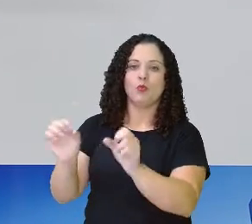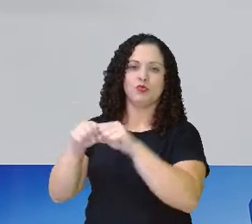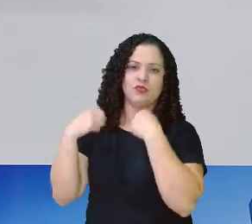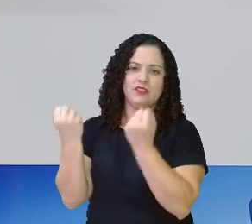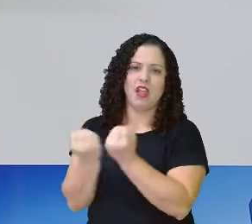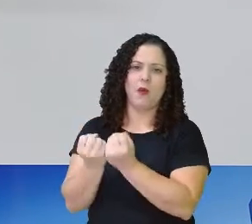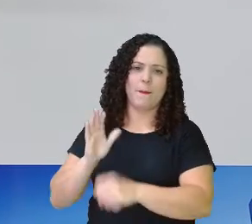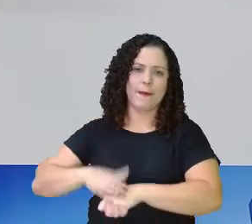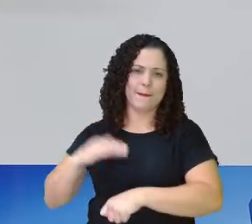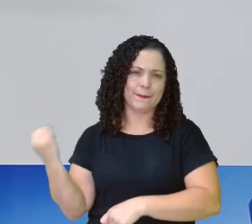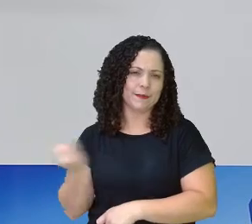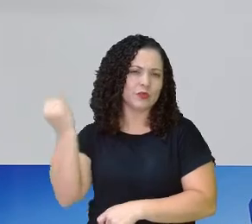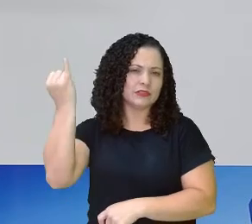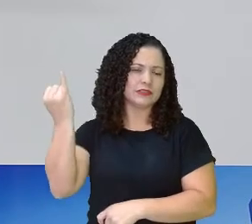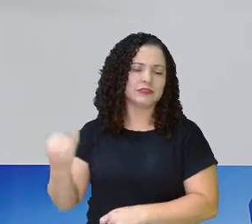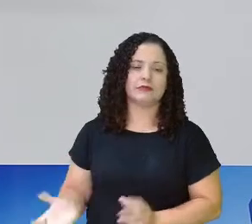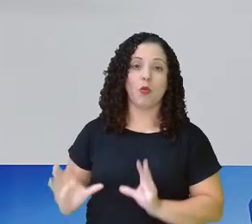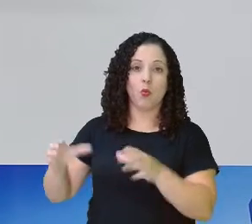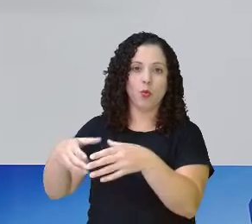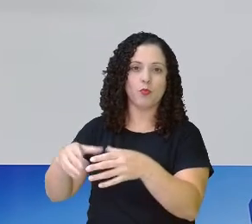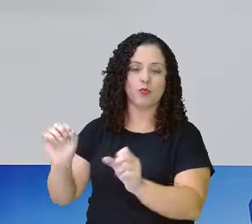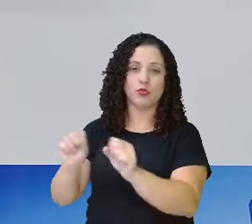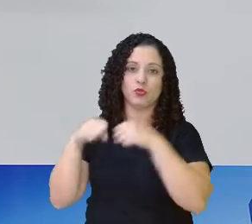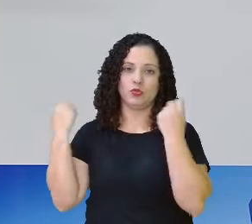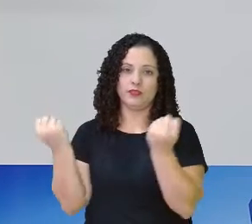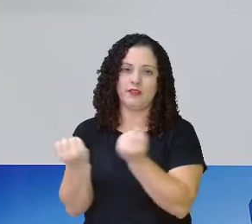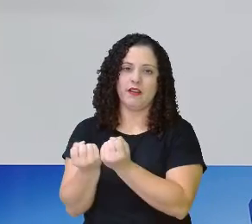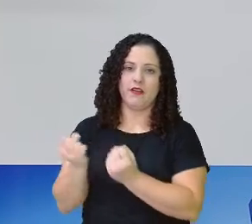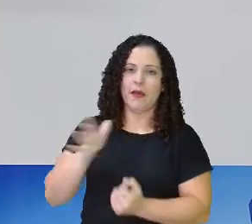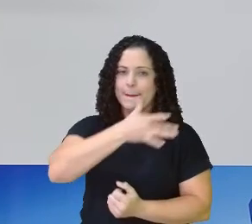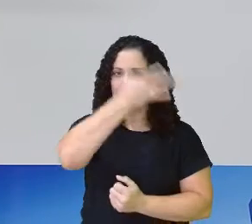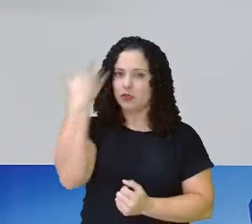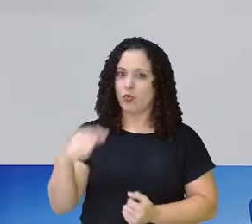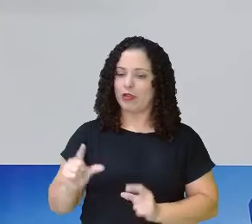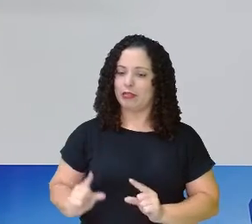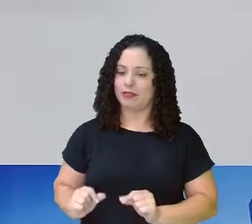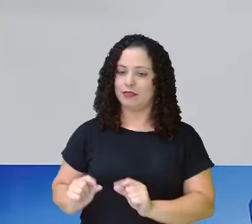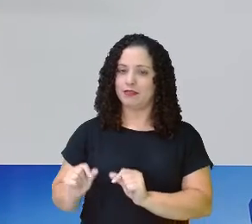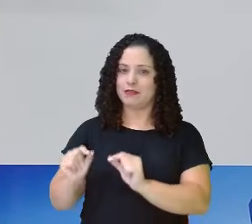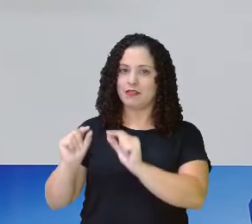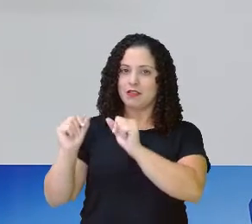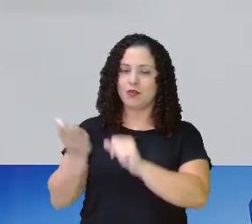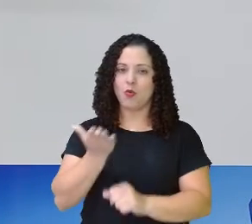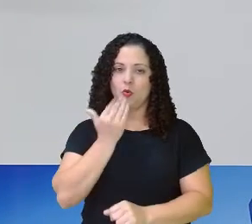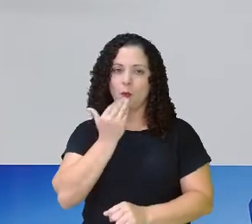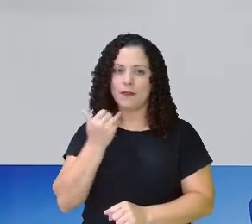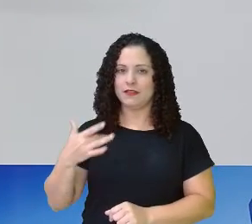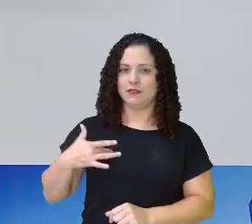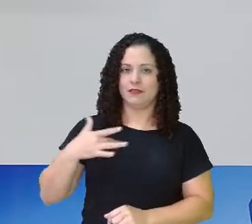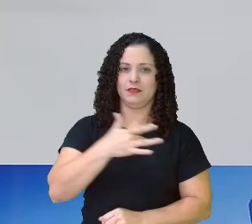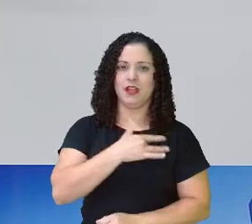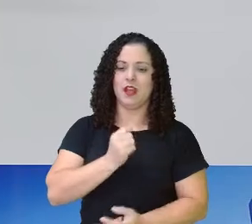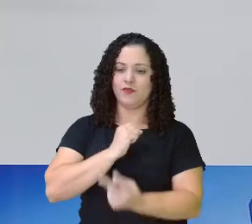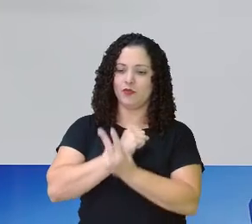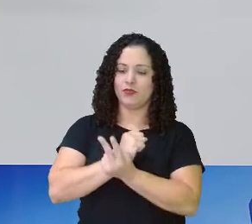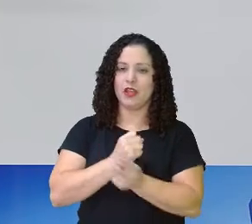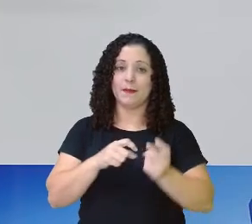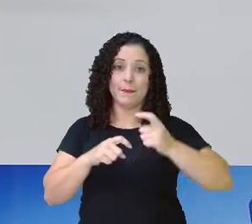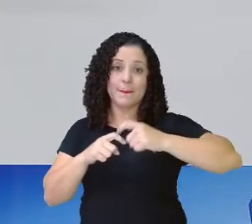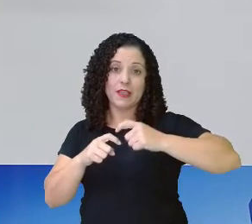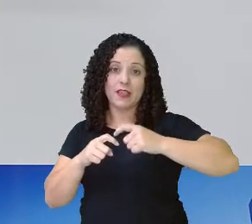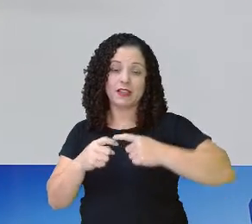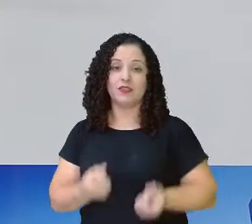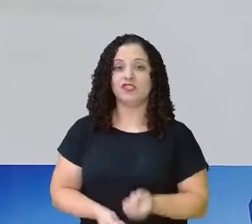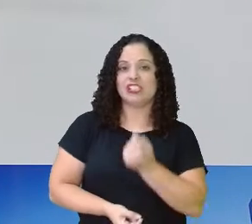Se a pessoa nasceu de uma classe social que ela vai ter condições de ter uma boa alimentação, de ter cuidados médicos,